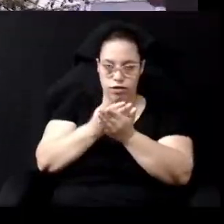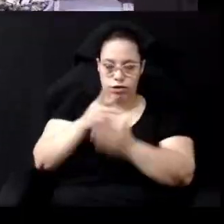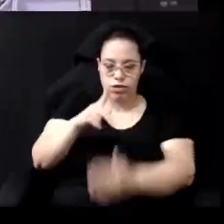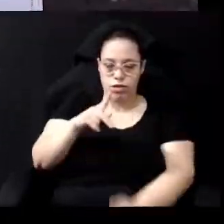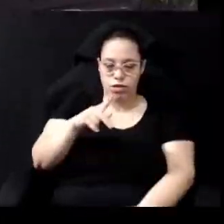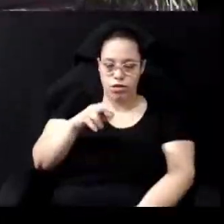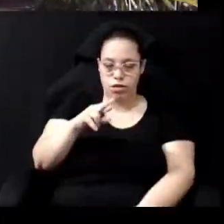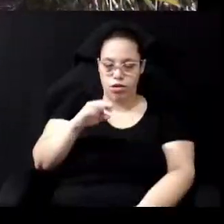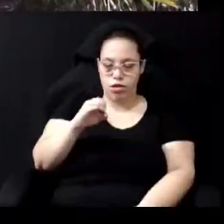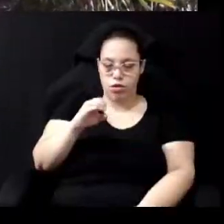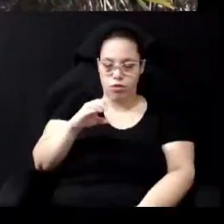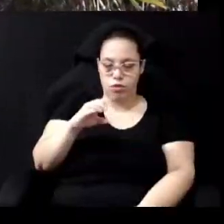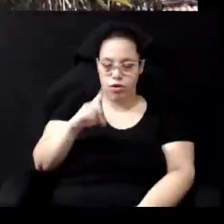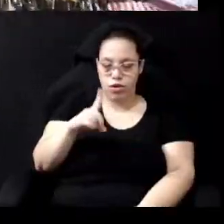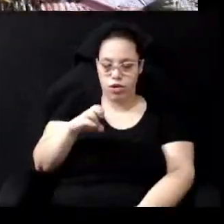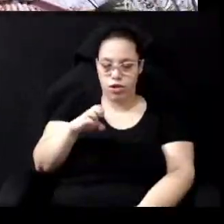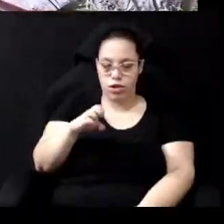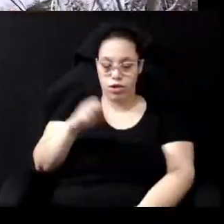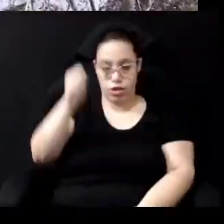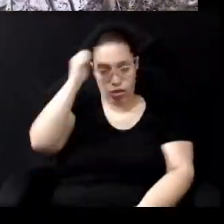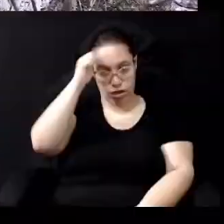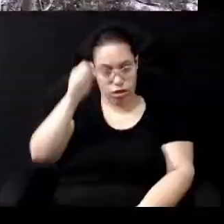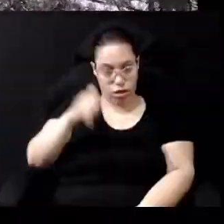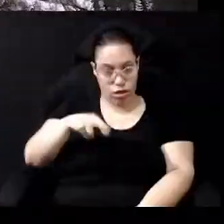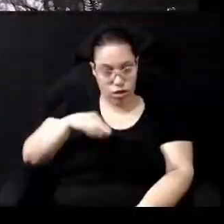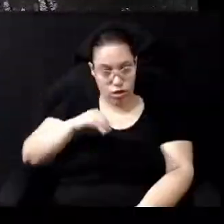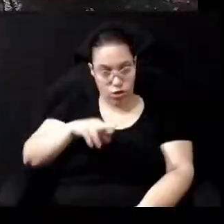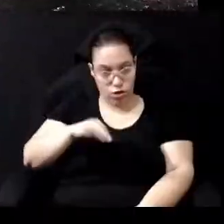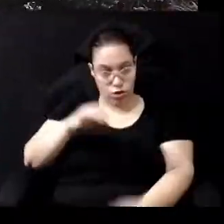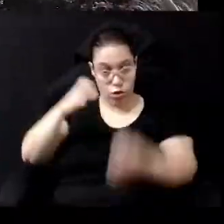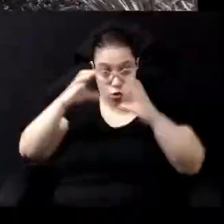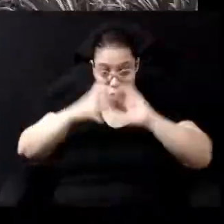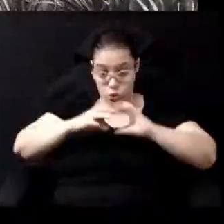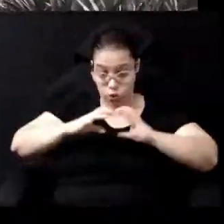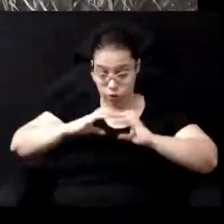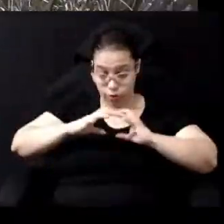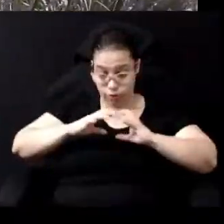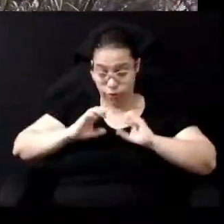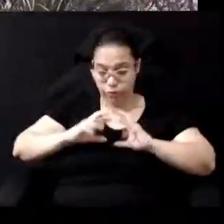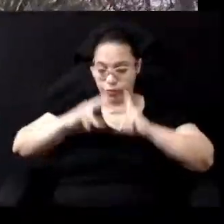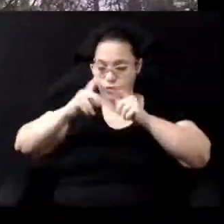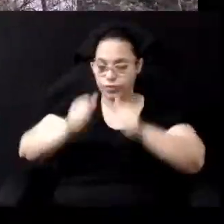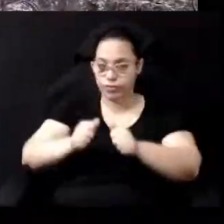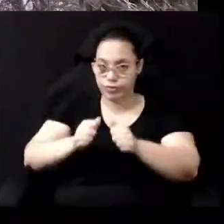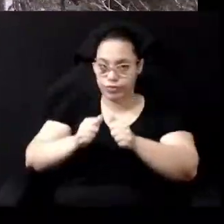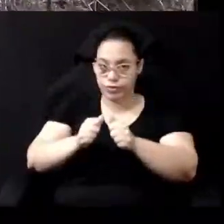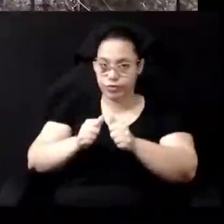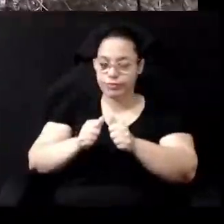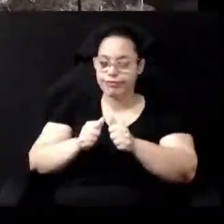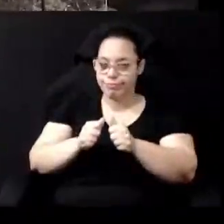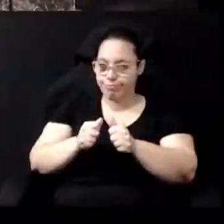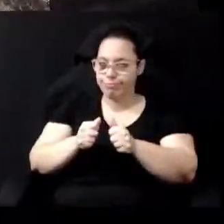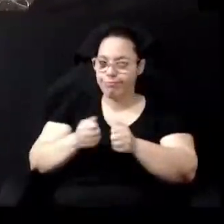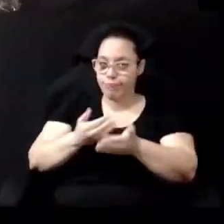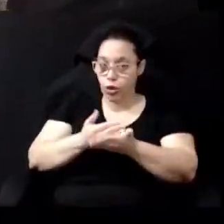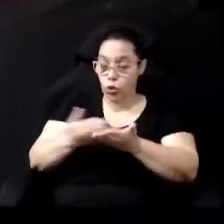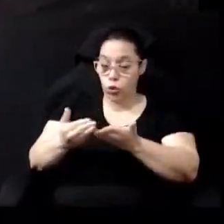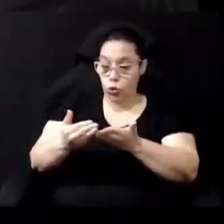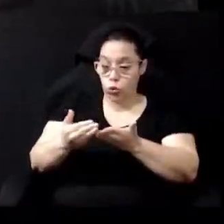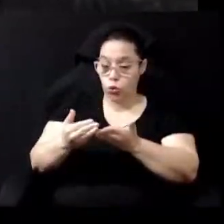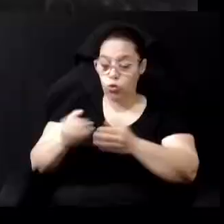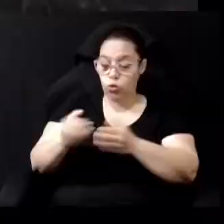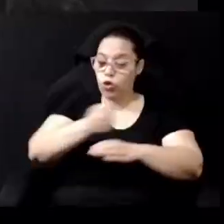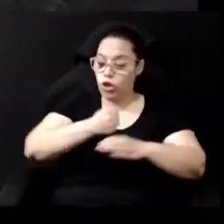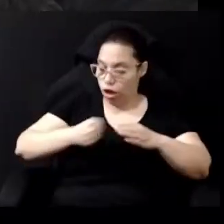revista acadêmica Proceedings of the Royal Academy B, os cérebros dos chimpanzés estão totalmente equipados para